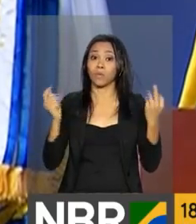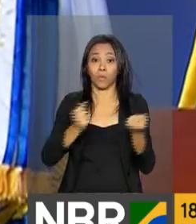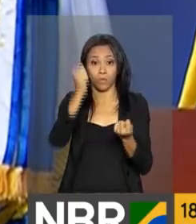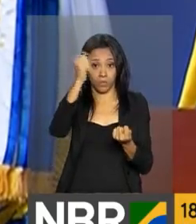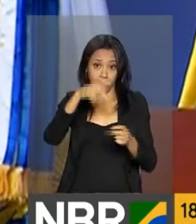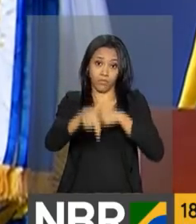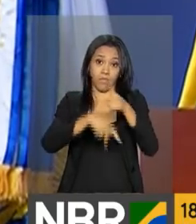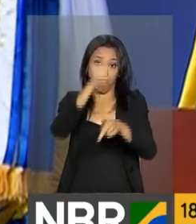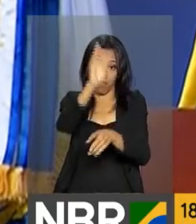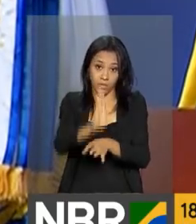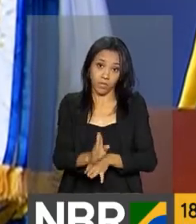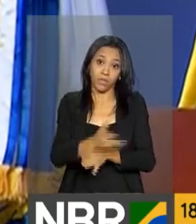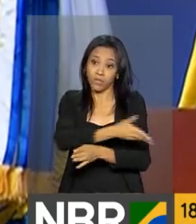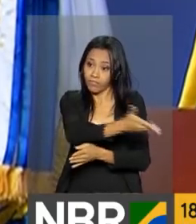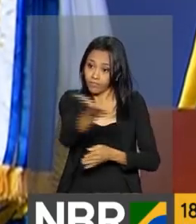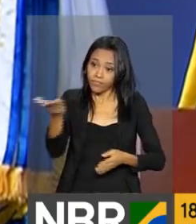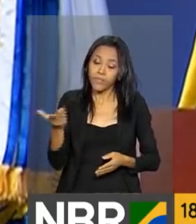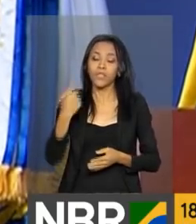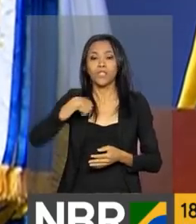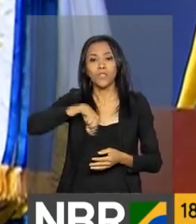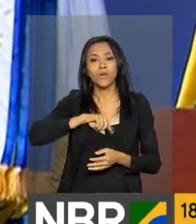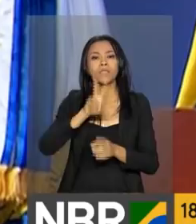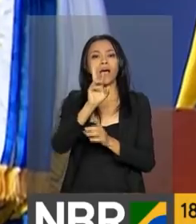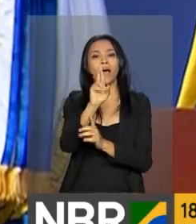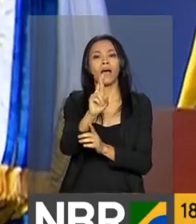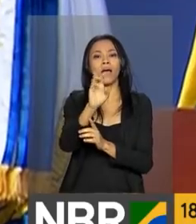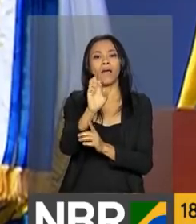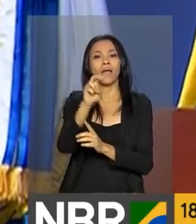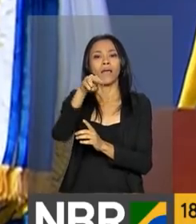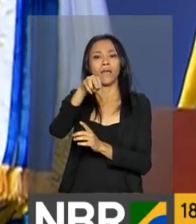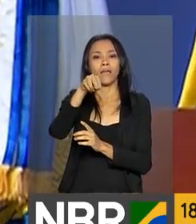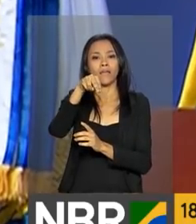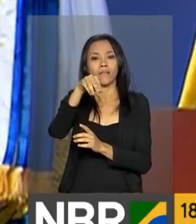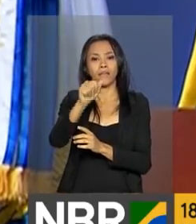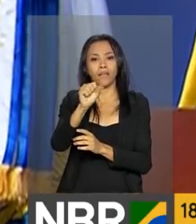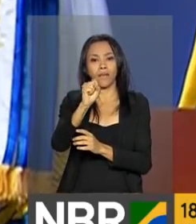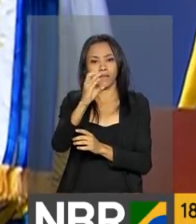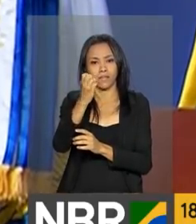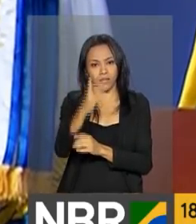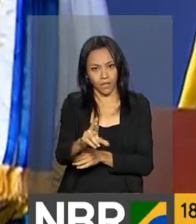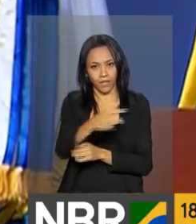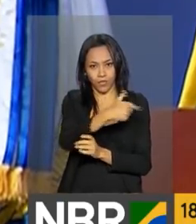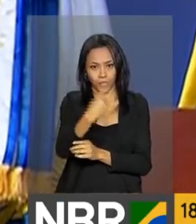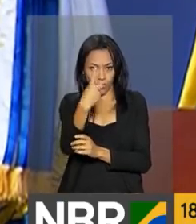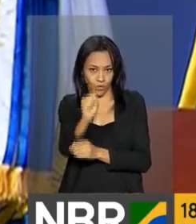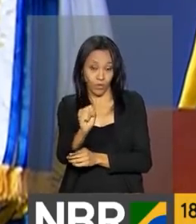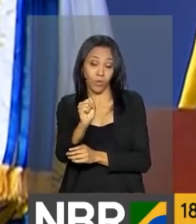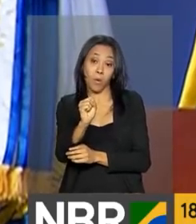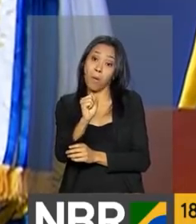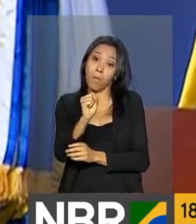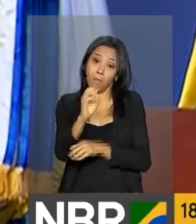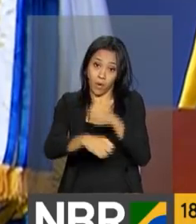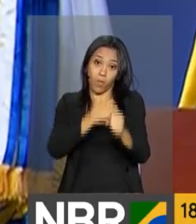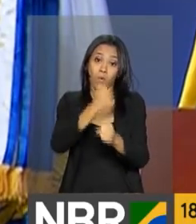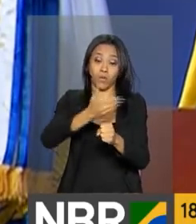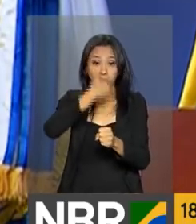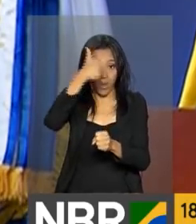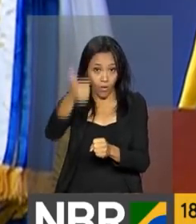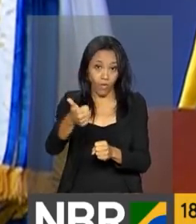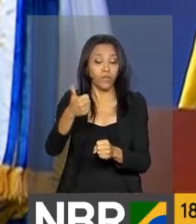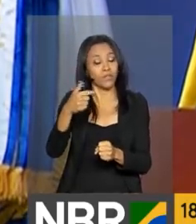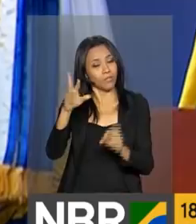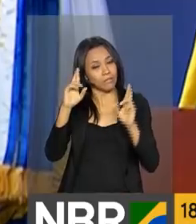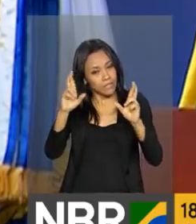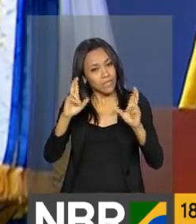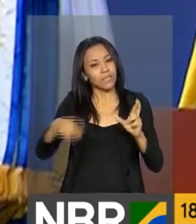que nós venhamos a renascer em 2018 para um ano muito melhor. E eu tenho certeza que contarei